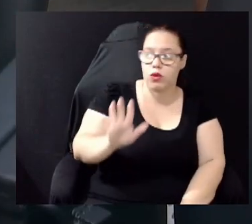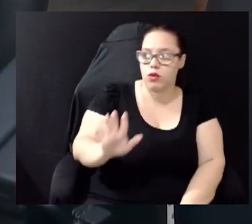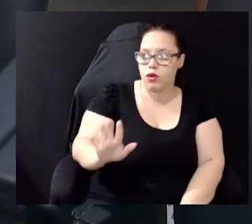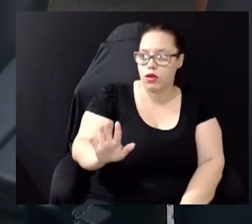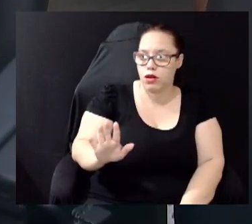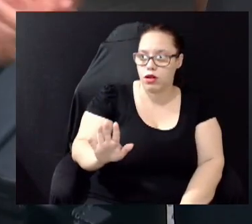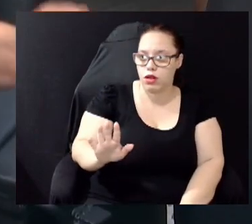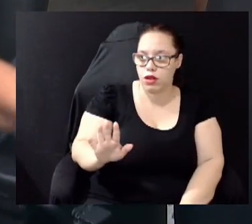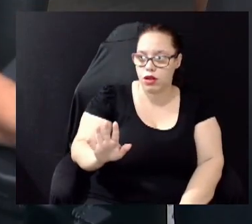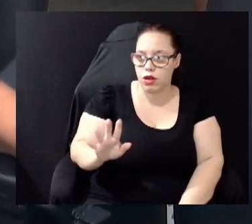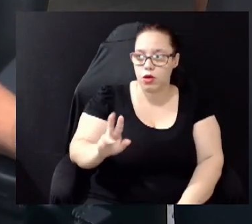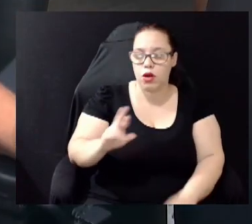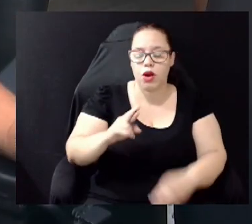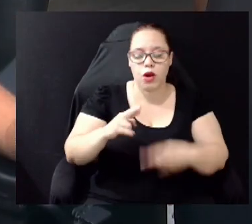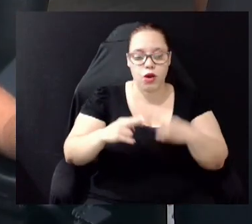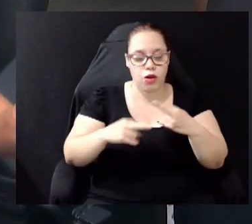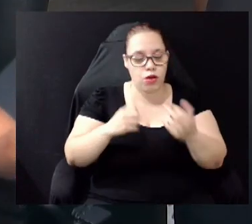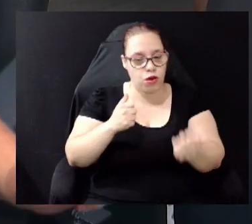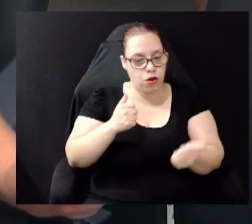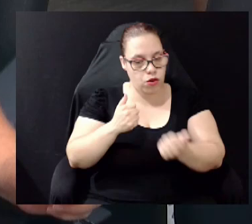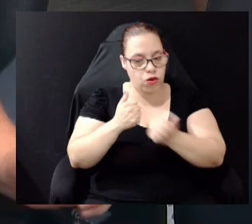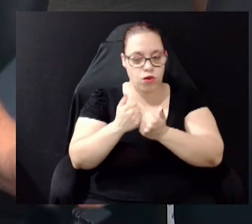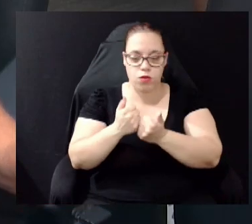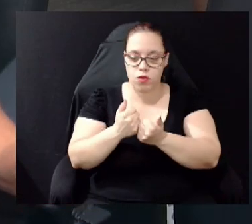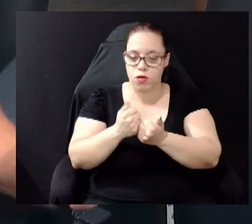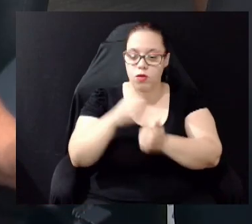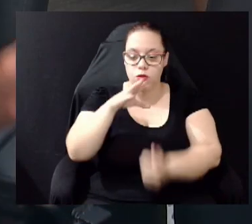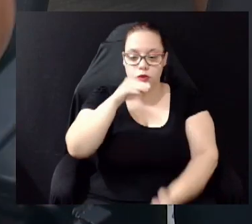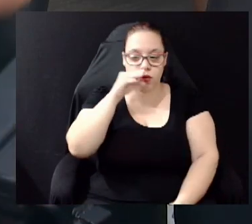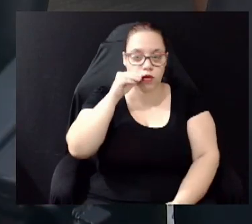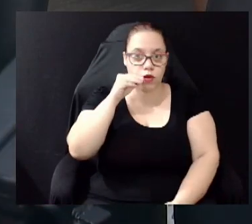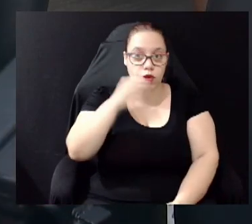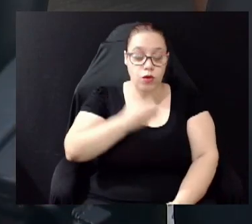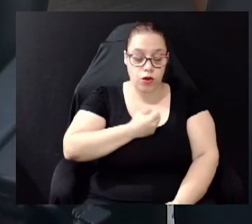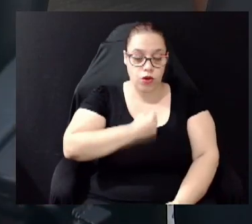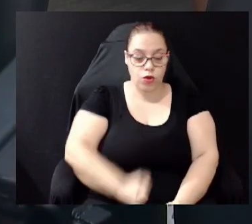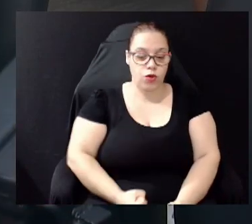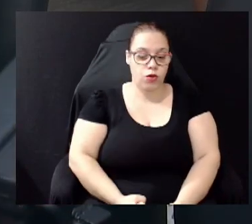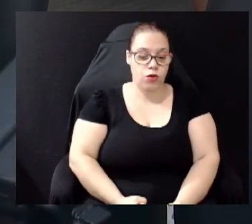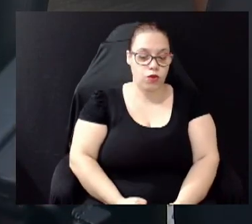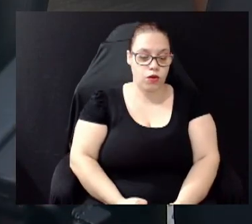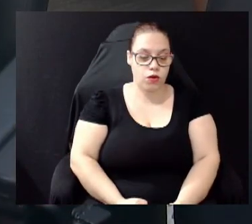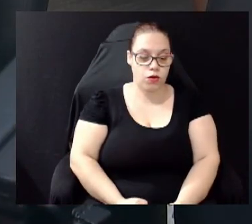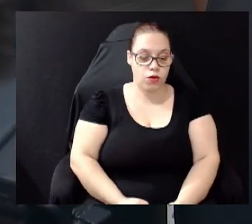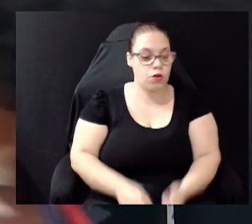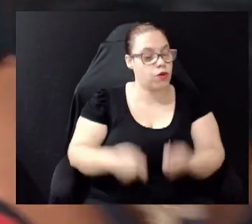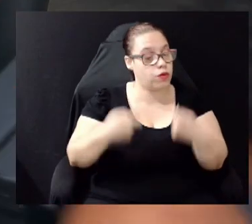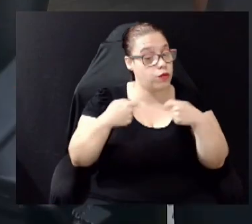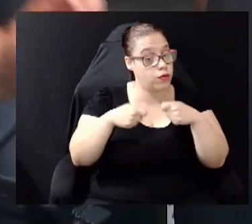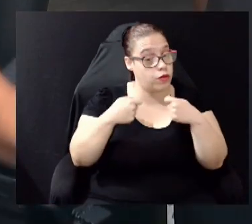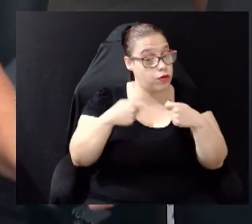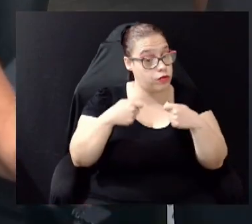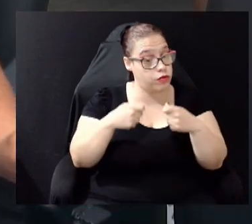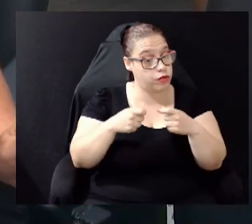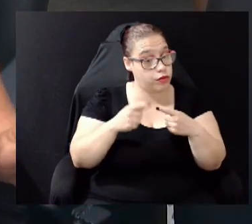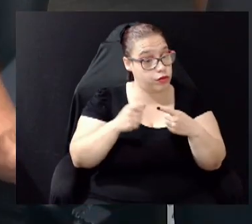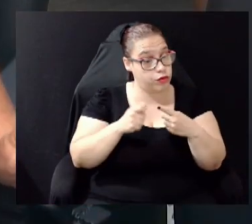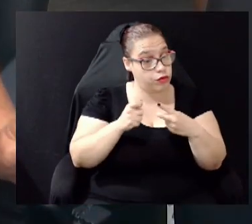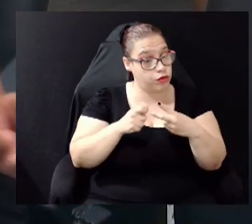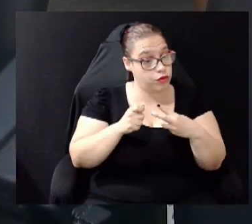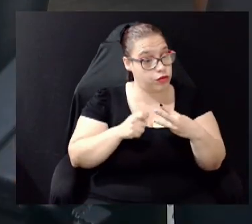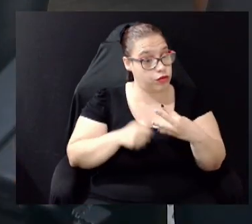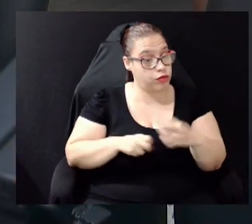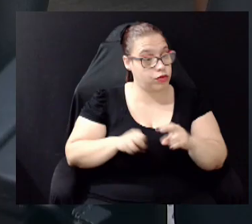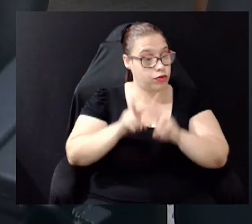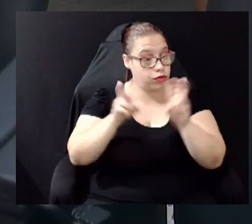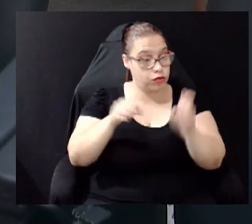de ajuda para essa adolescente, mas o aborto, eu acho que a gente precisava levantar como uma das temáticas